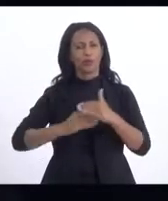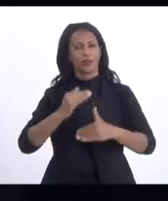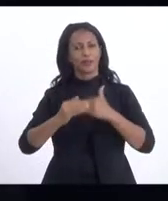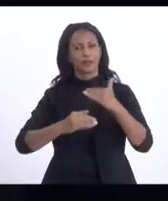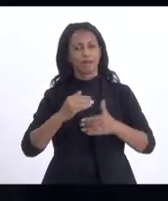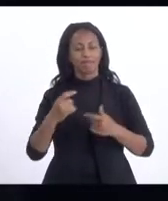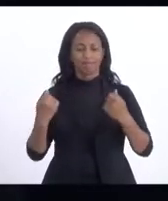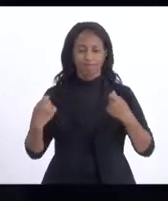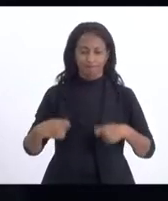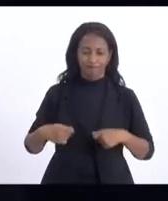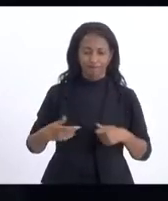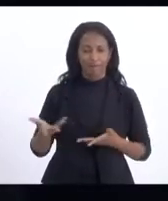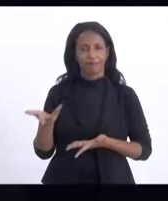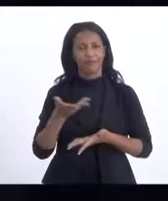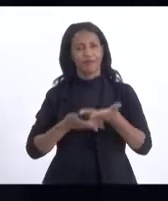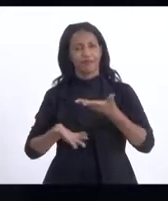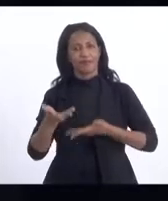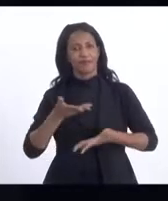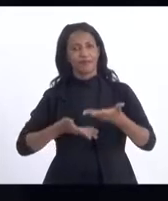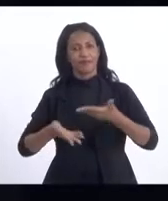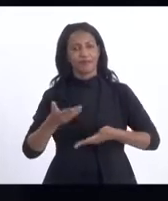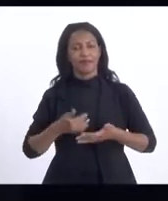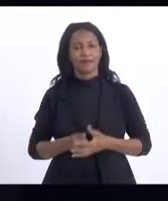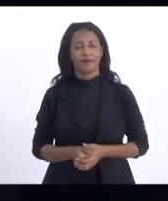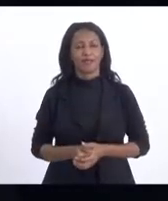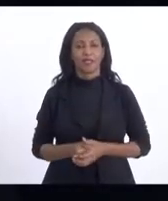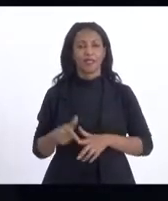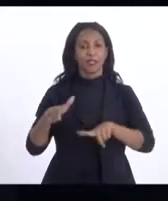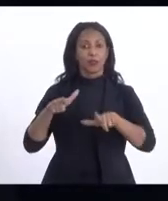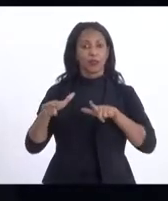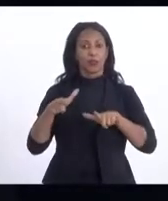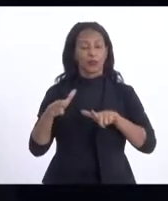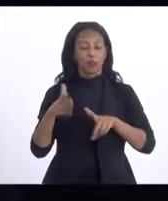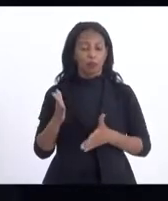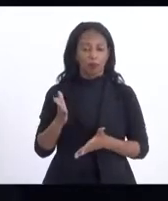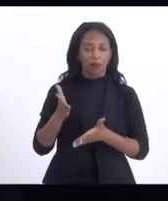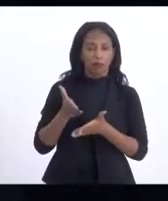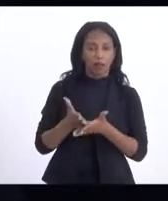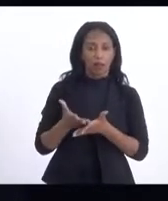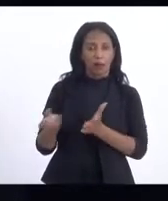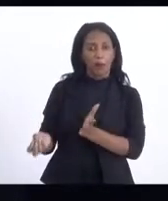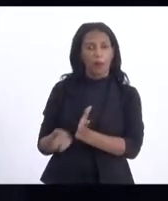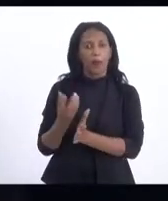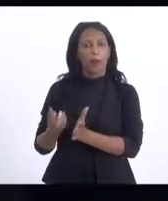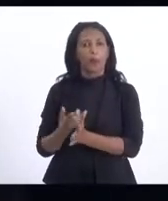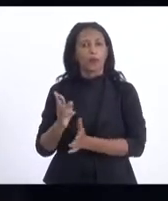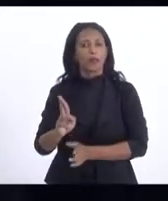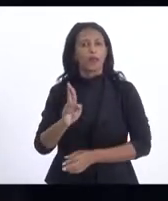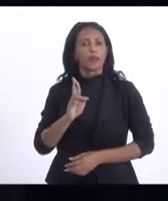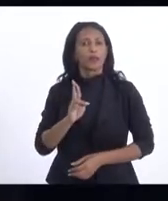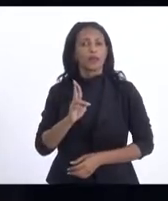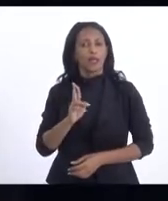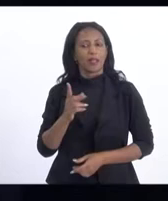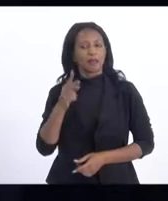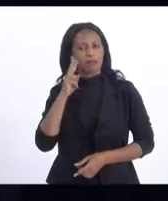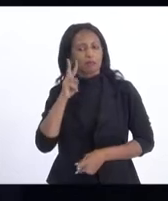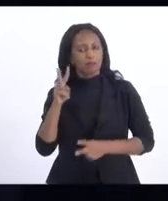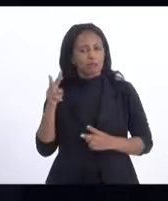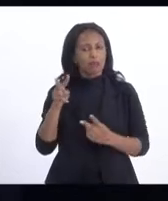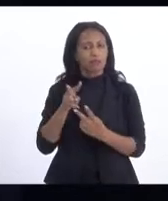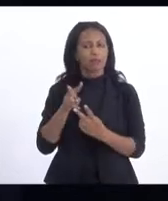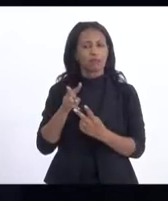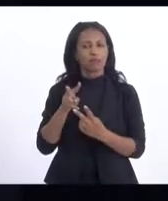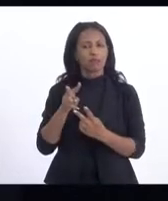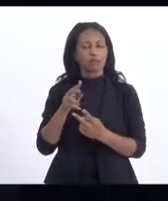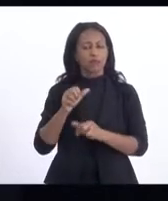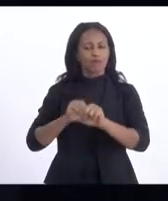nós carecemos dessa parceria. E um trabalho efetivo que venha a produzir resultados, e é o que nós observamos,